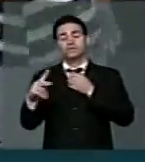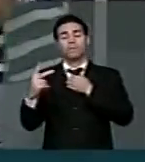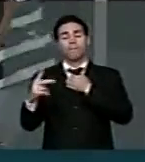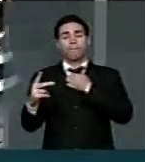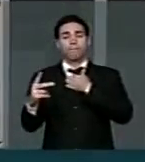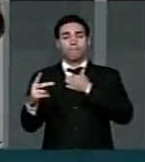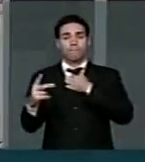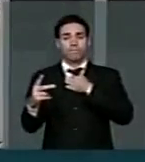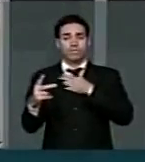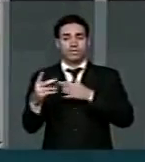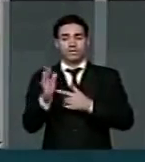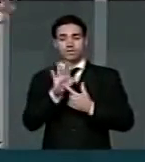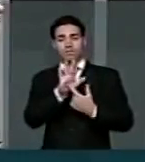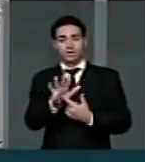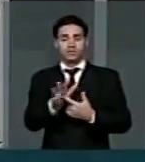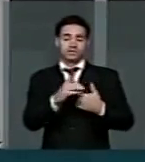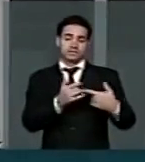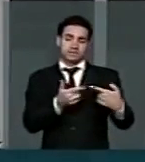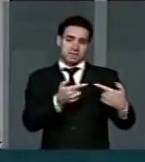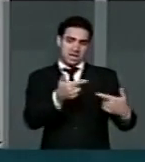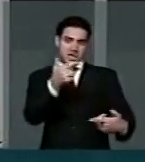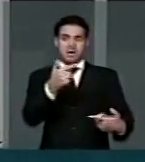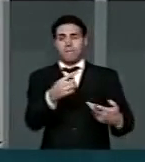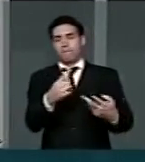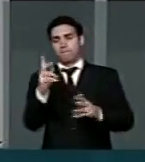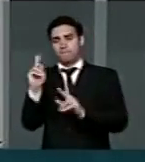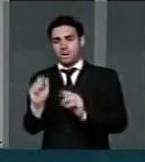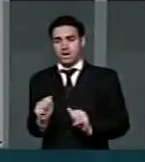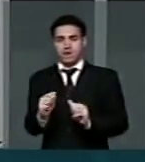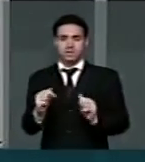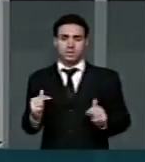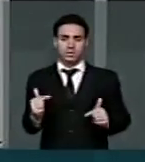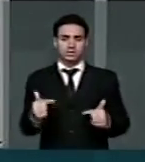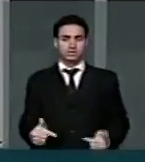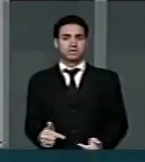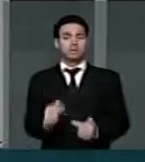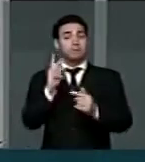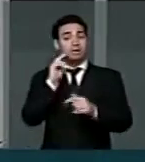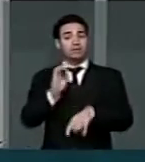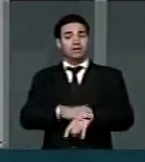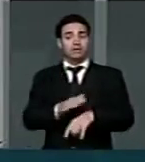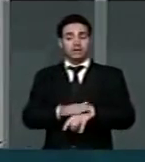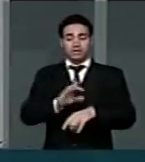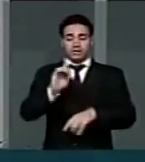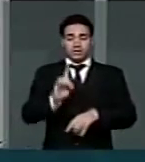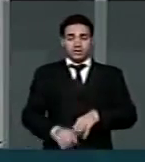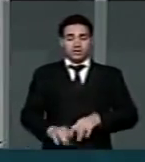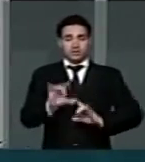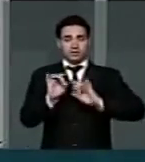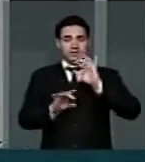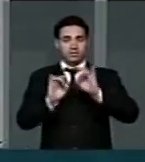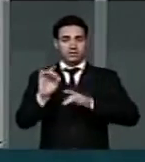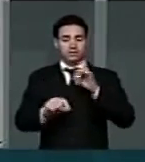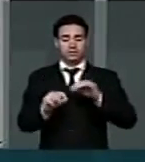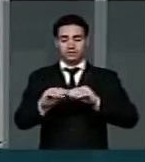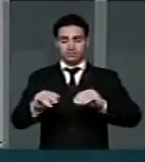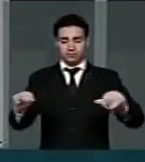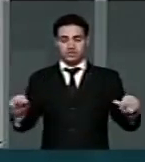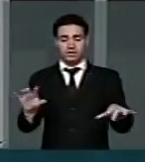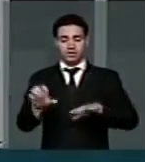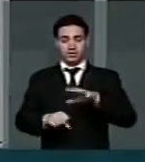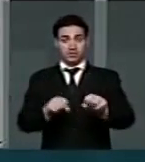pintada para a guerra e para a paz, para a luta, para o seu direito sagrado aos territórios e às